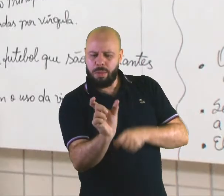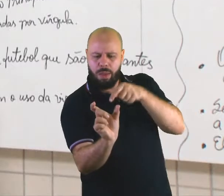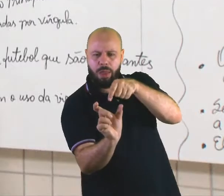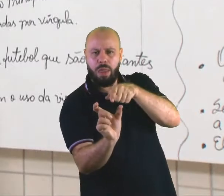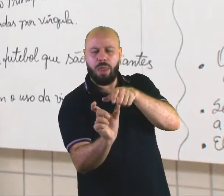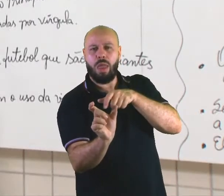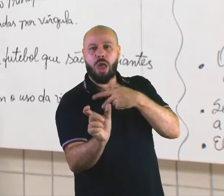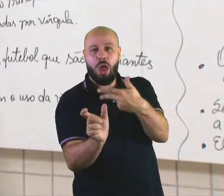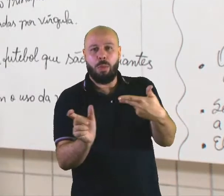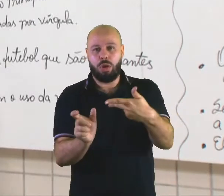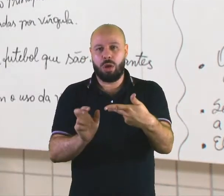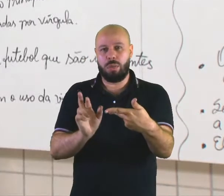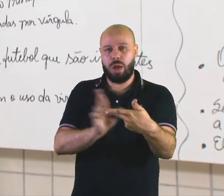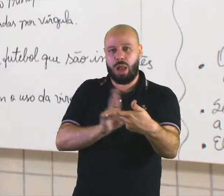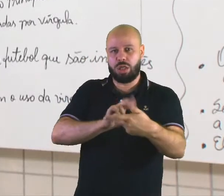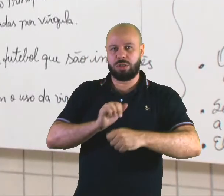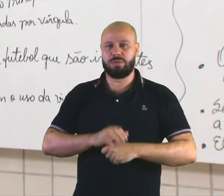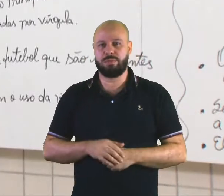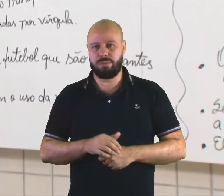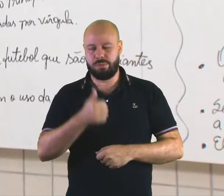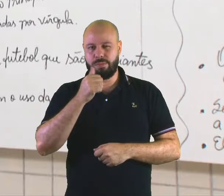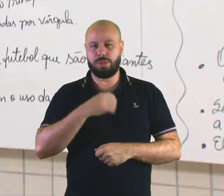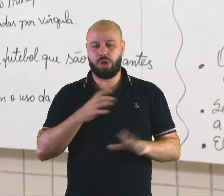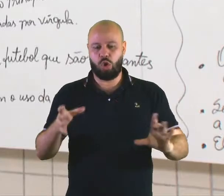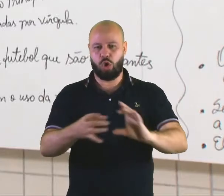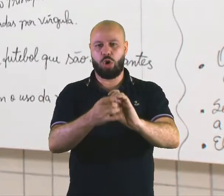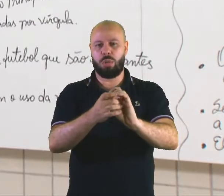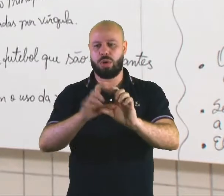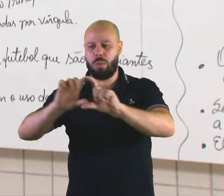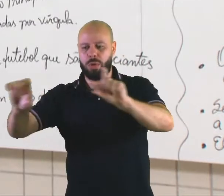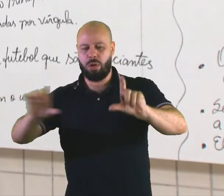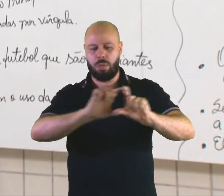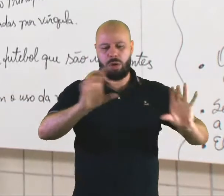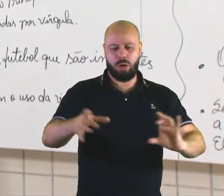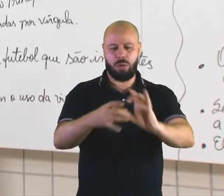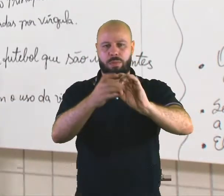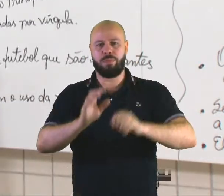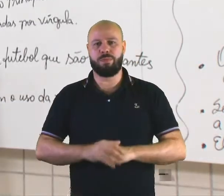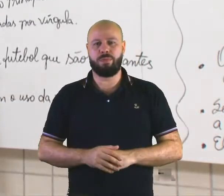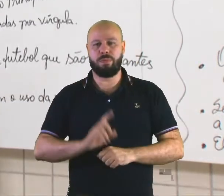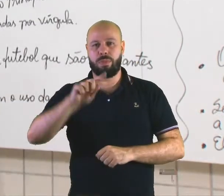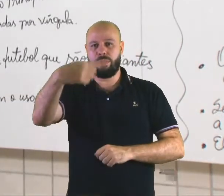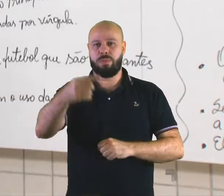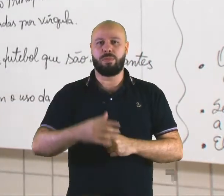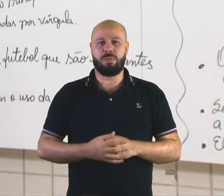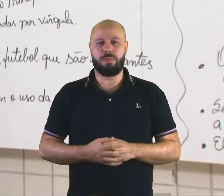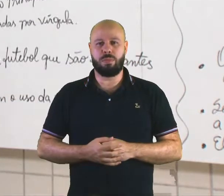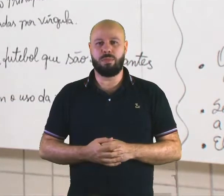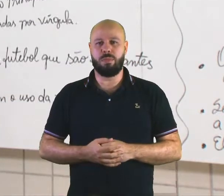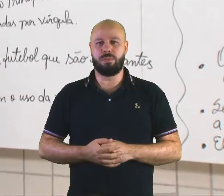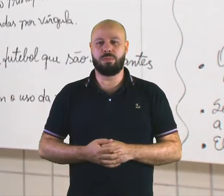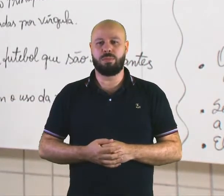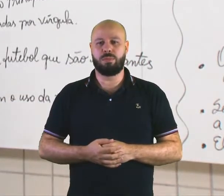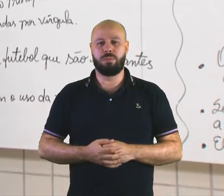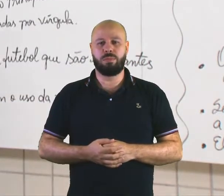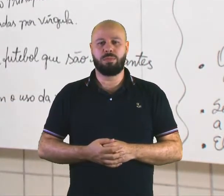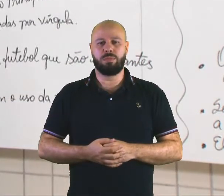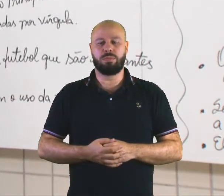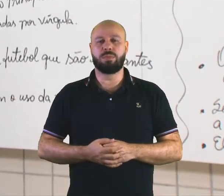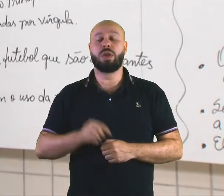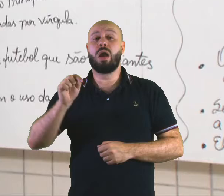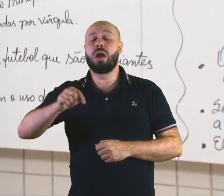um pronome relativo, tá? Que liga uma oração à outra. Próxima. Aí, nas